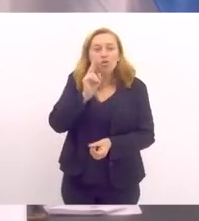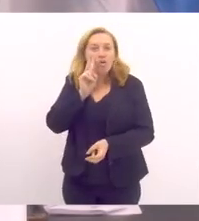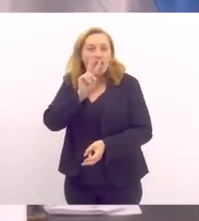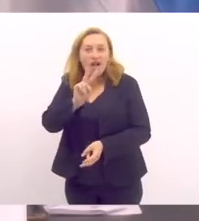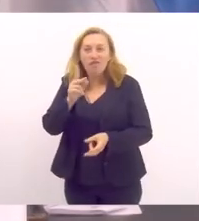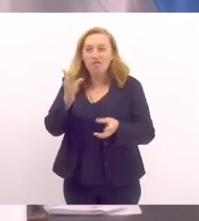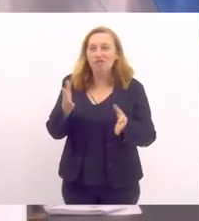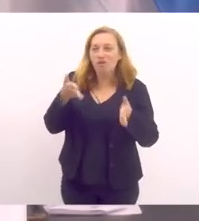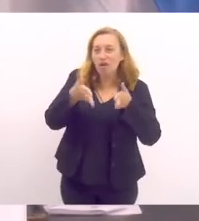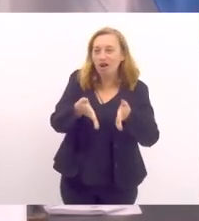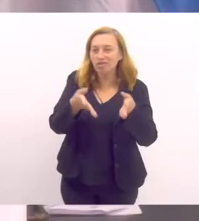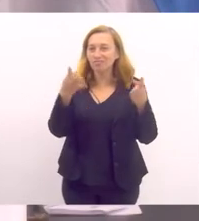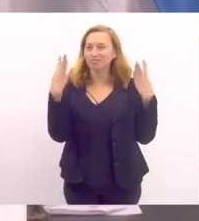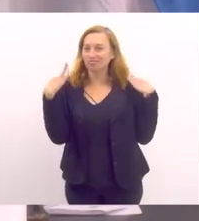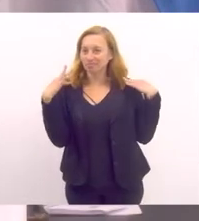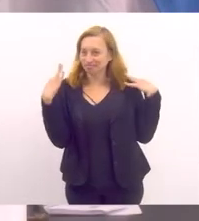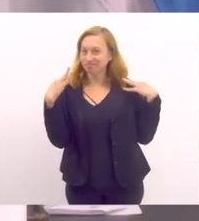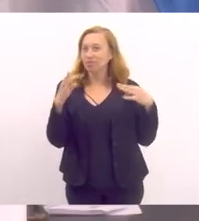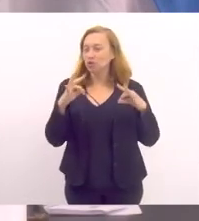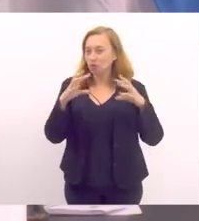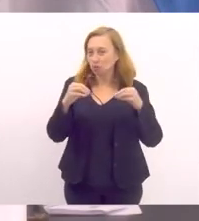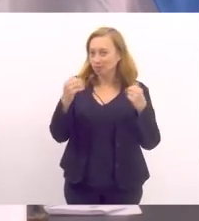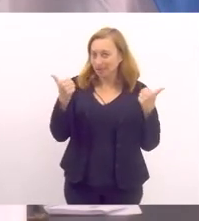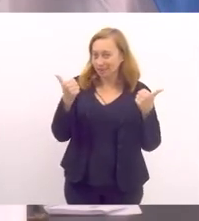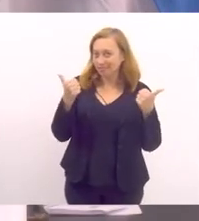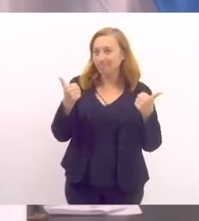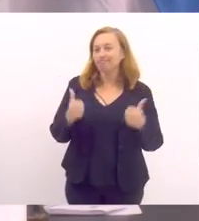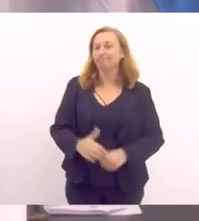turismo, eu acho que tem tudo para dar certo.